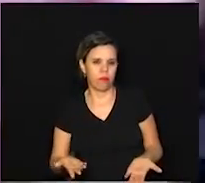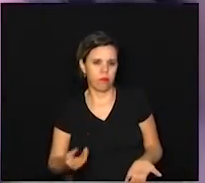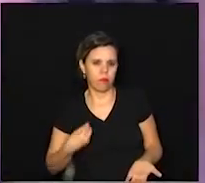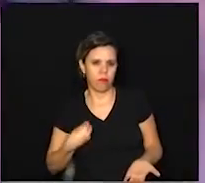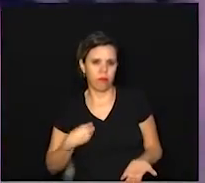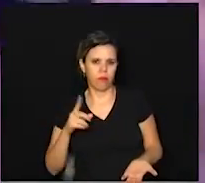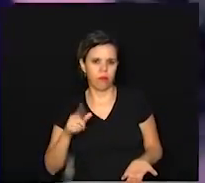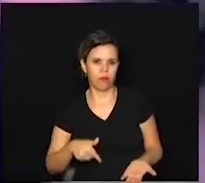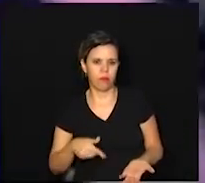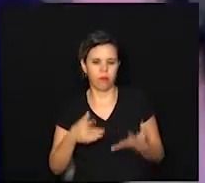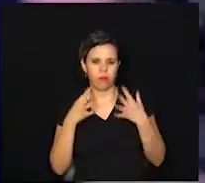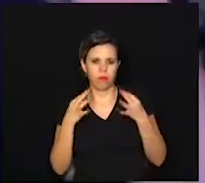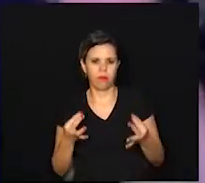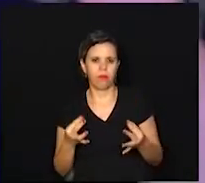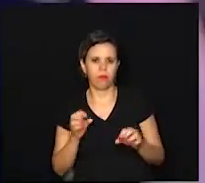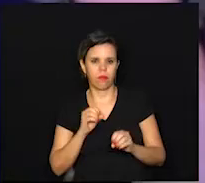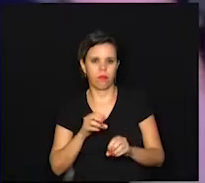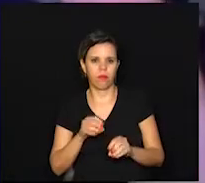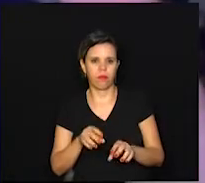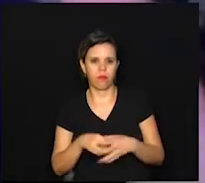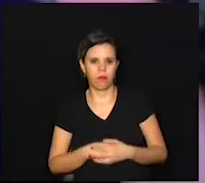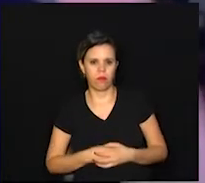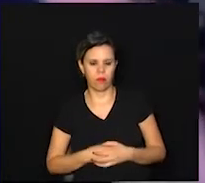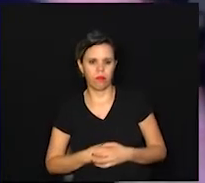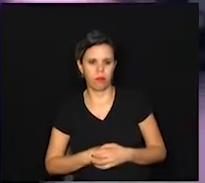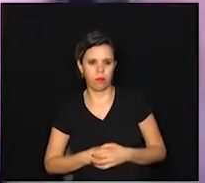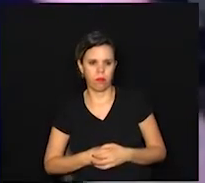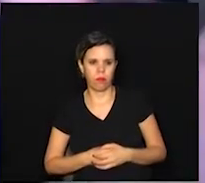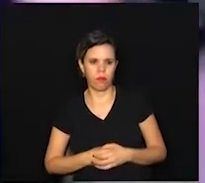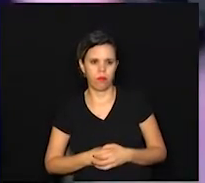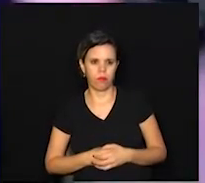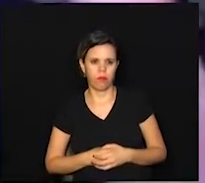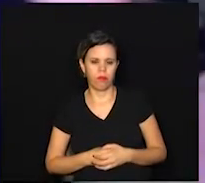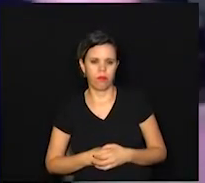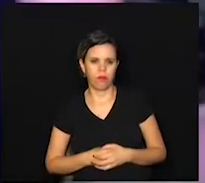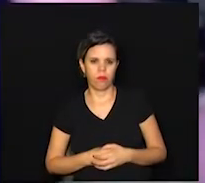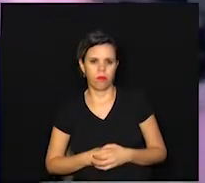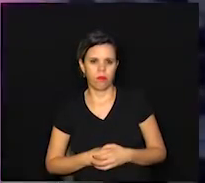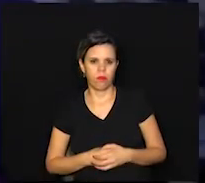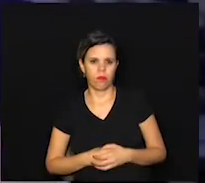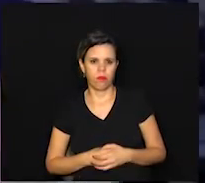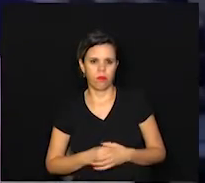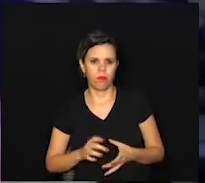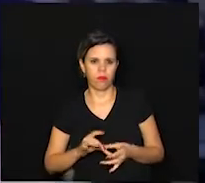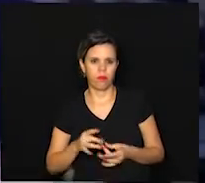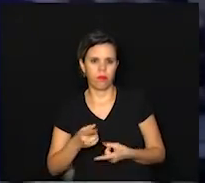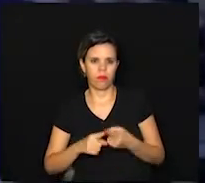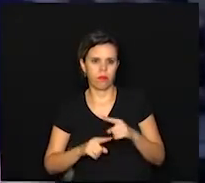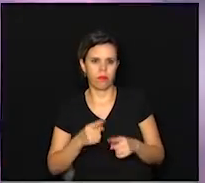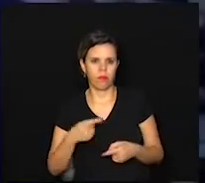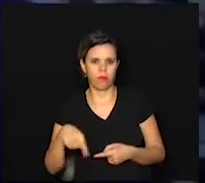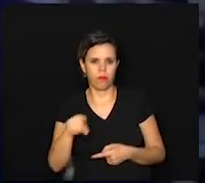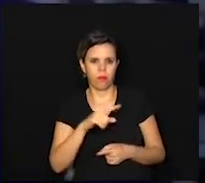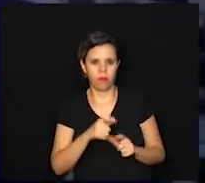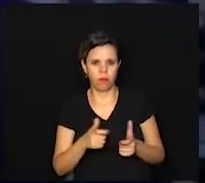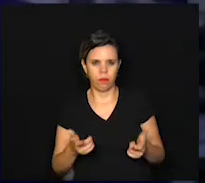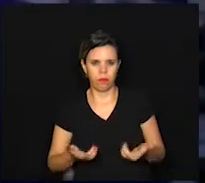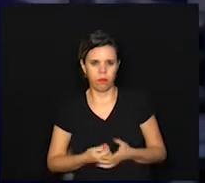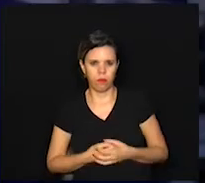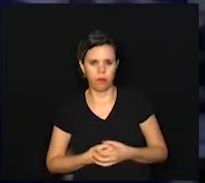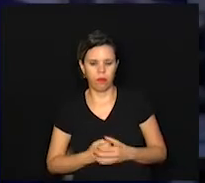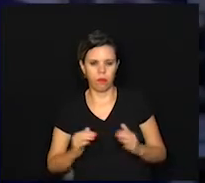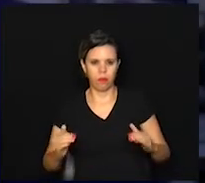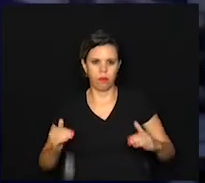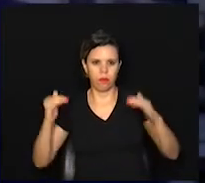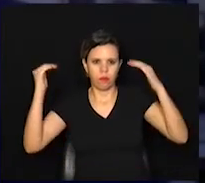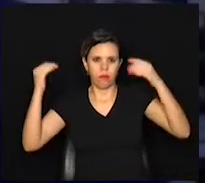ele tem que ser visto como um processo educativo também, né? Esse processo de pactuação. Então, como é que vocês ampliam ao máximo